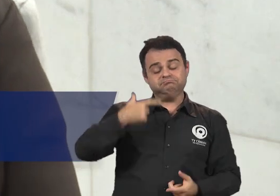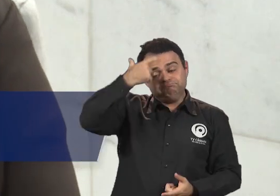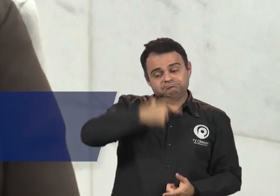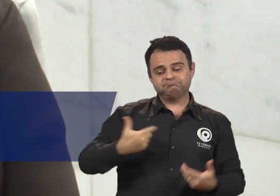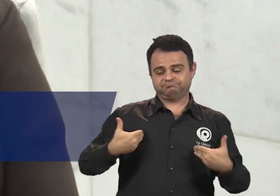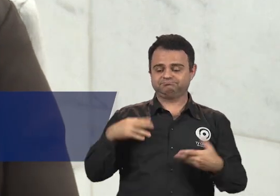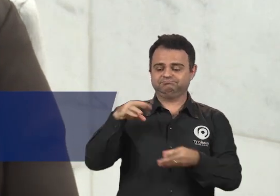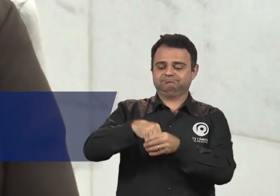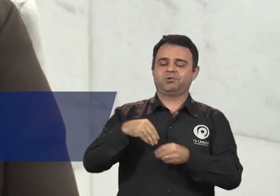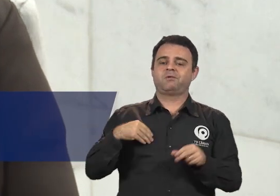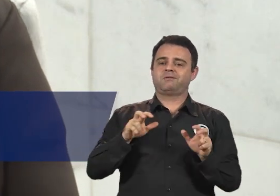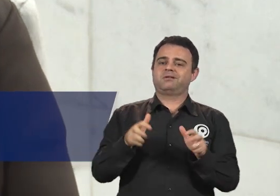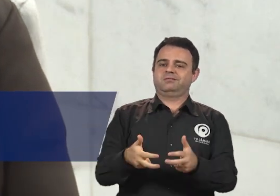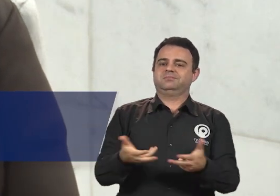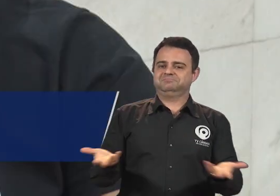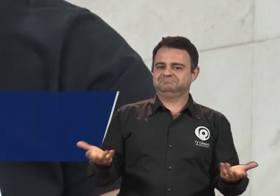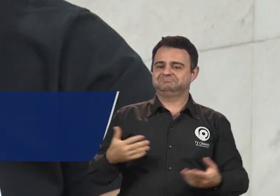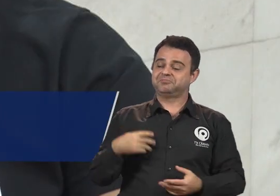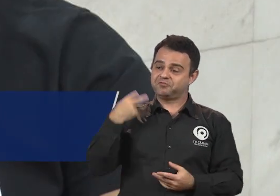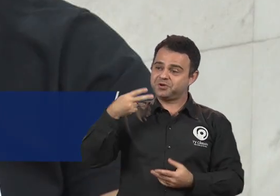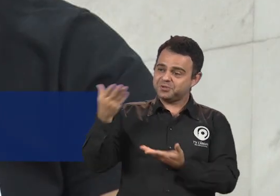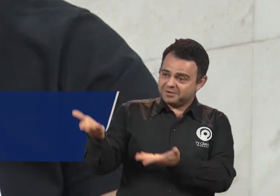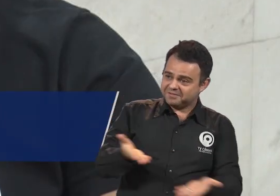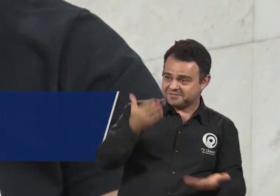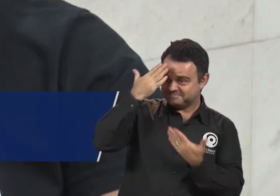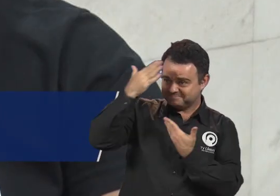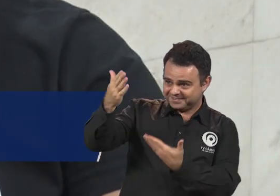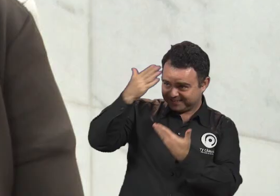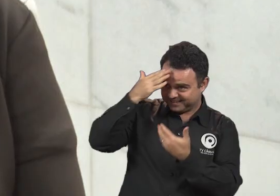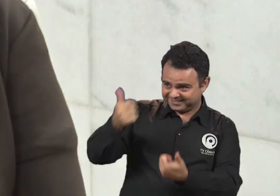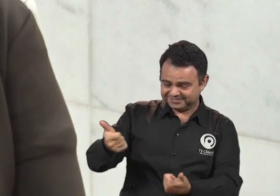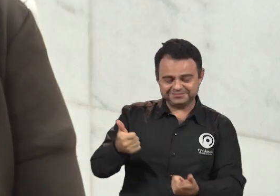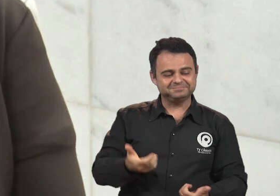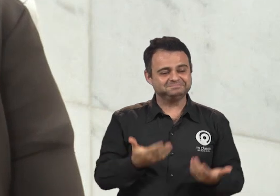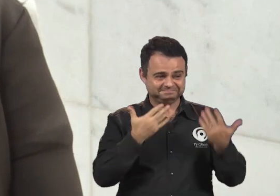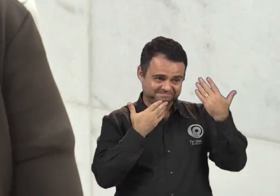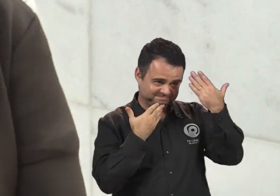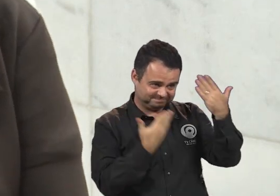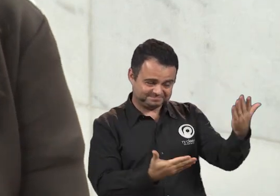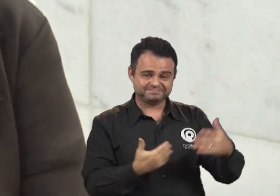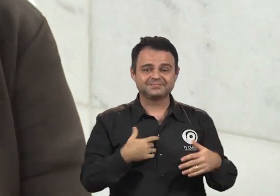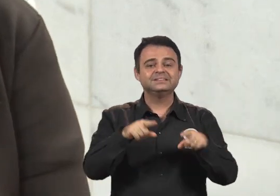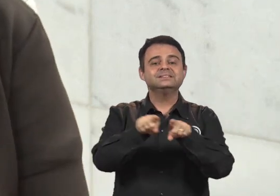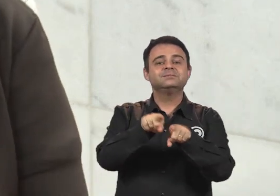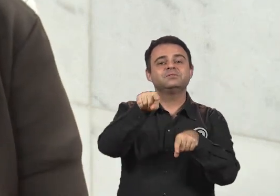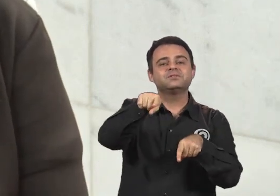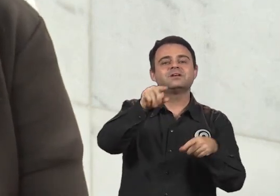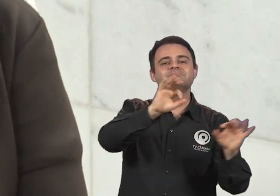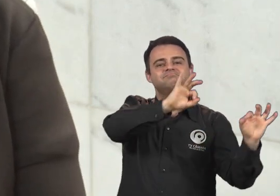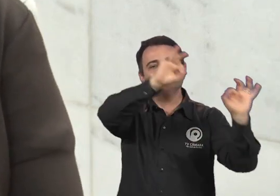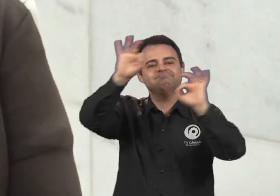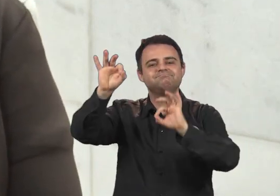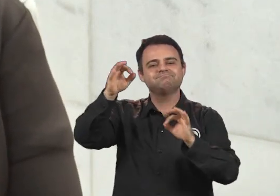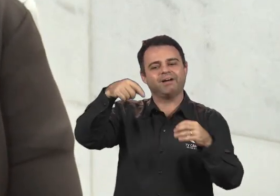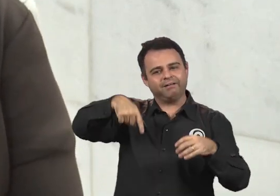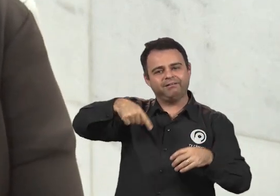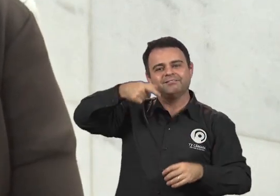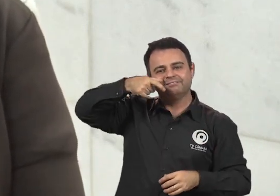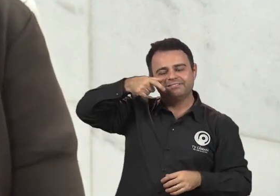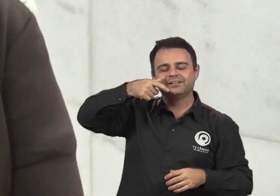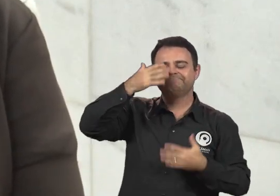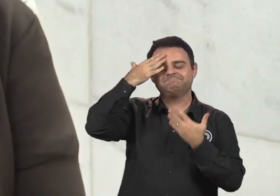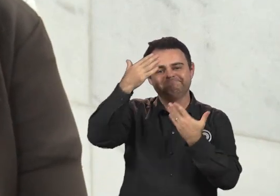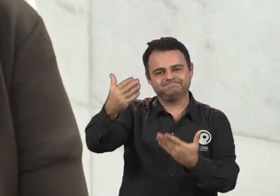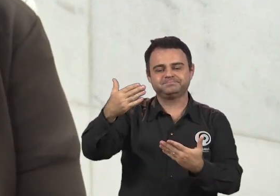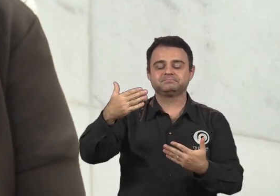Ok, vereador, muito obrigada pela sua participação. Eu que agradeço. Mariana, obrigado. Agradeço vocês também pela sua audiência. Lembrando que todos os